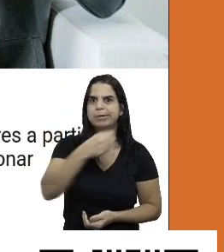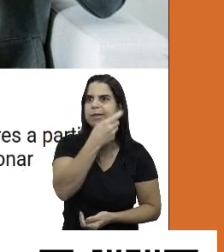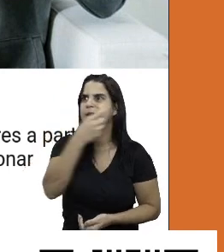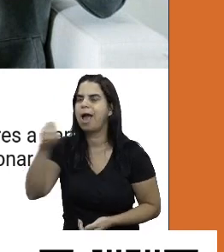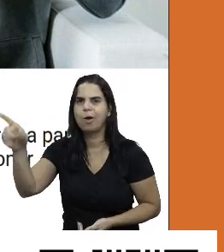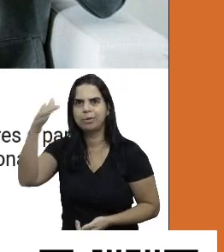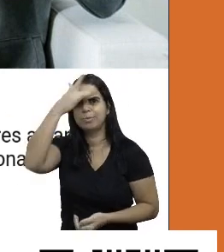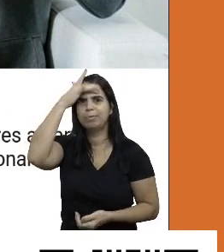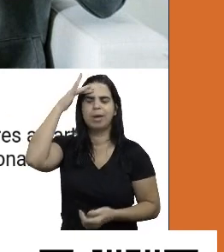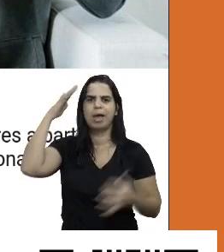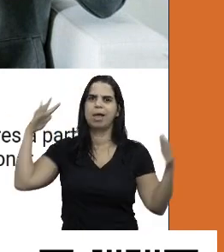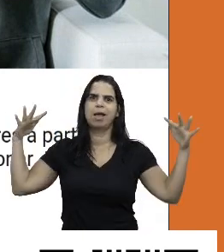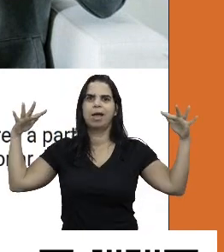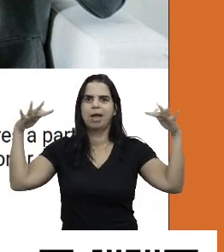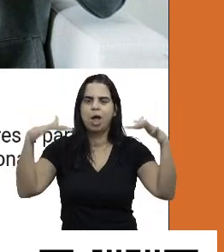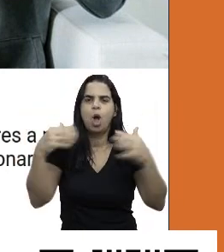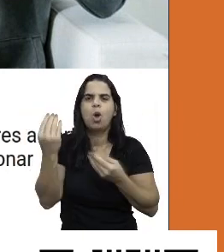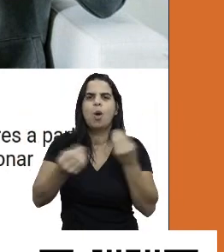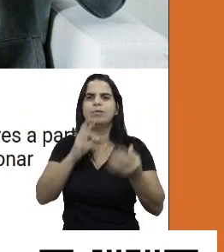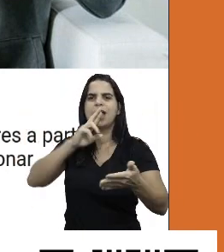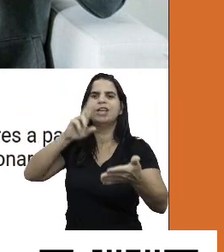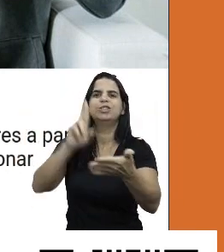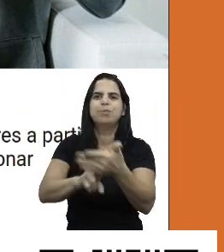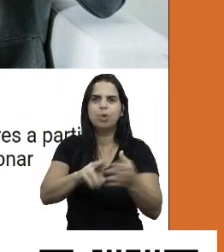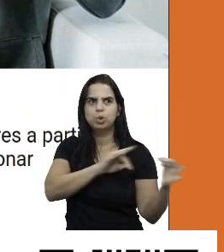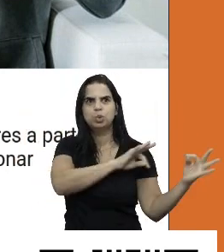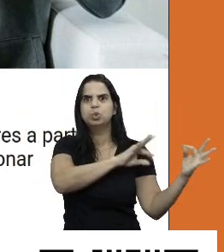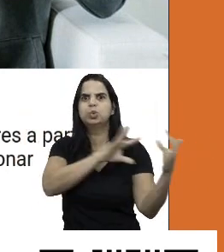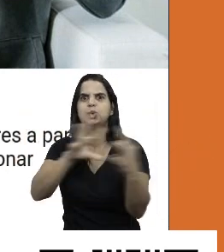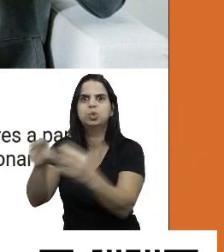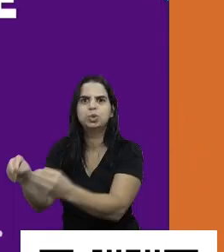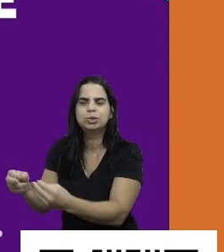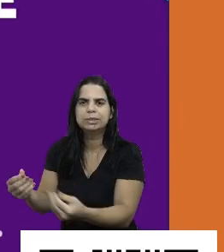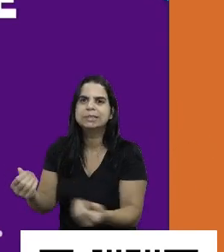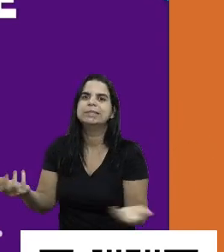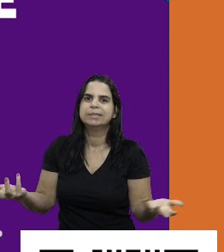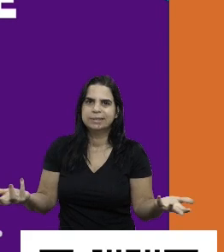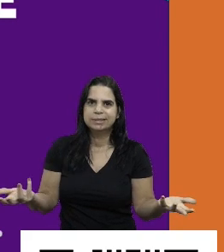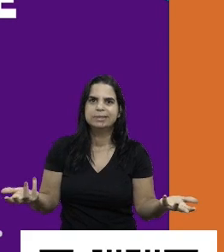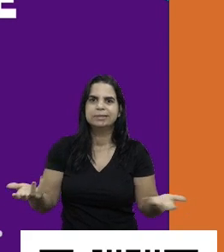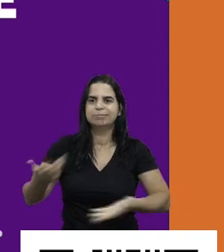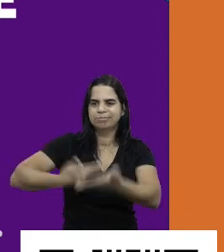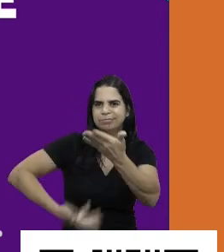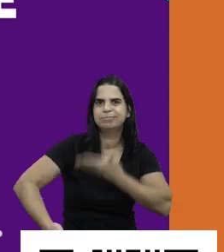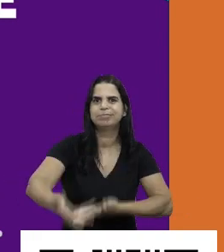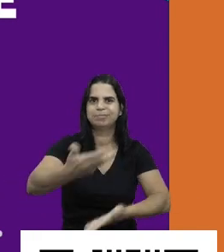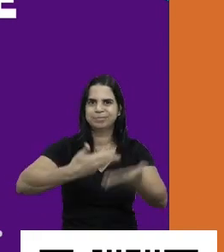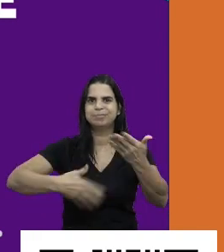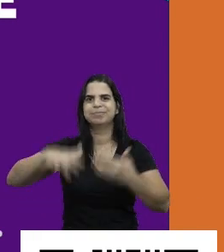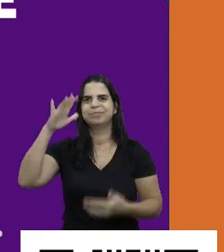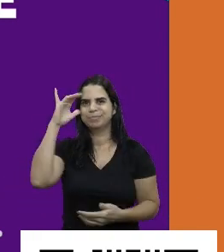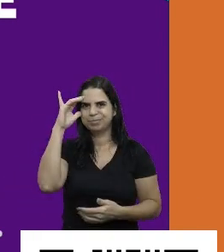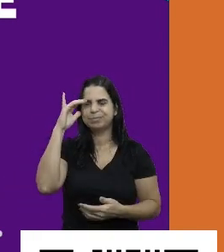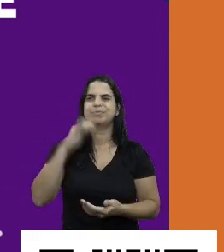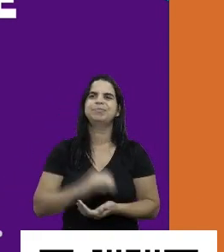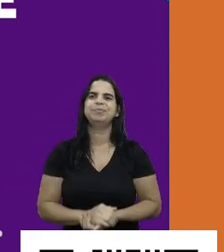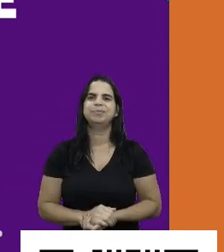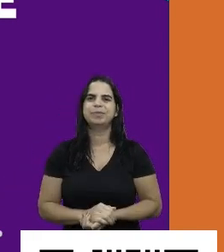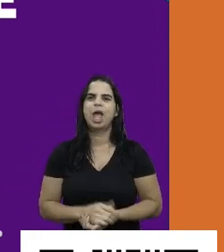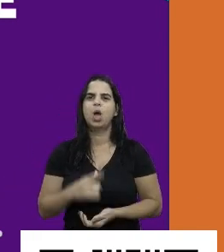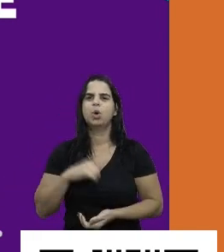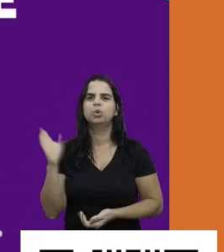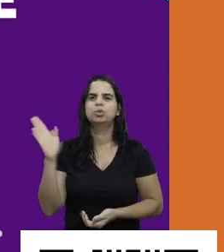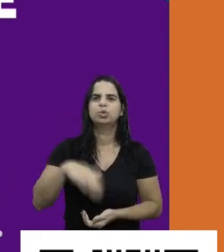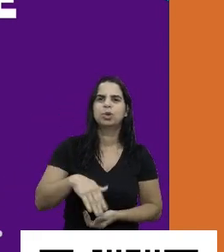como que você responde todo mundo se você tem uma ação grande na mídia tem essa interação com as pessoas e aqui eu trouxe alguns cases aí rapidinho